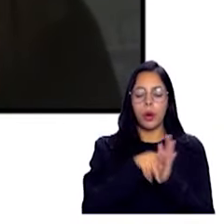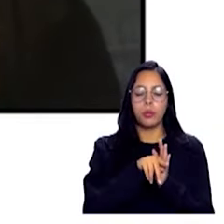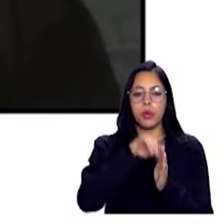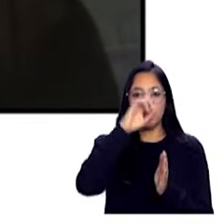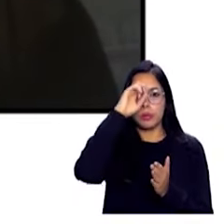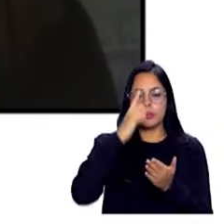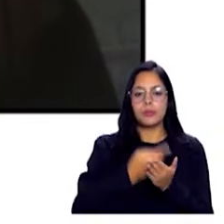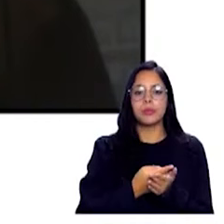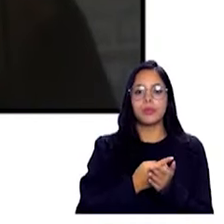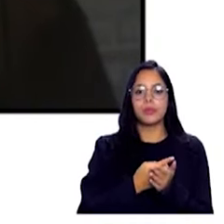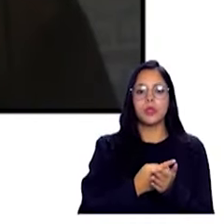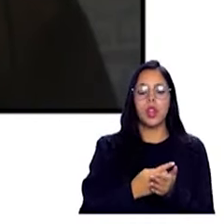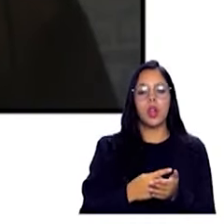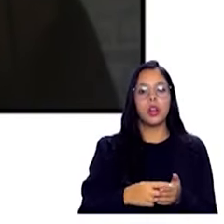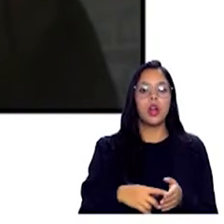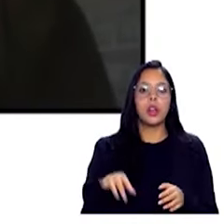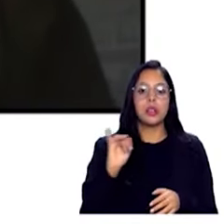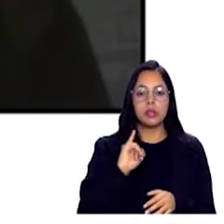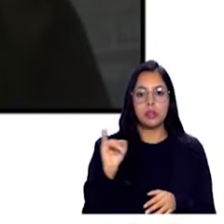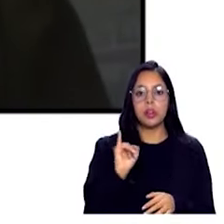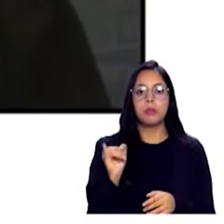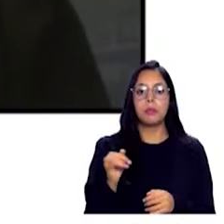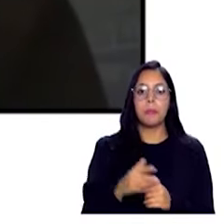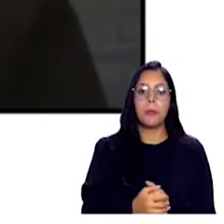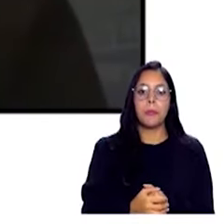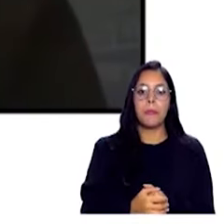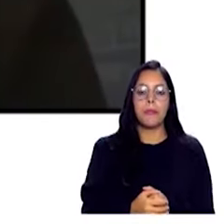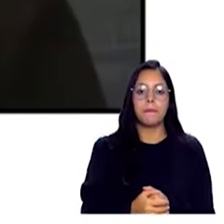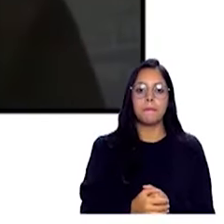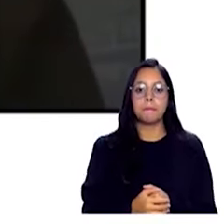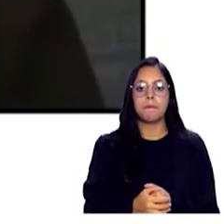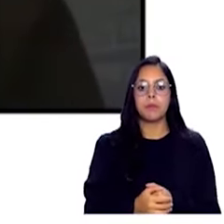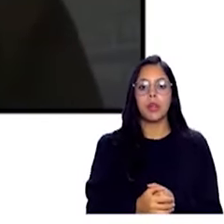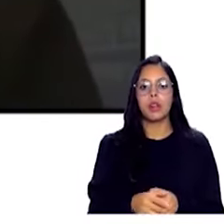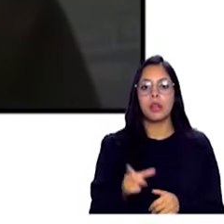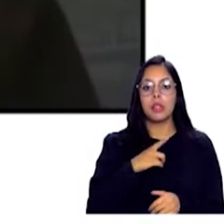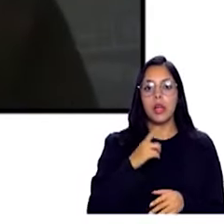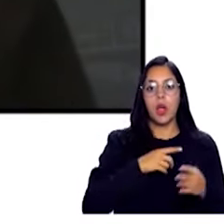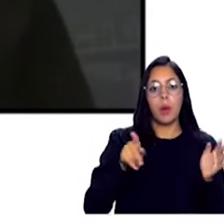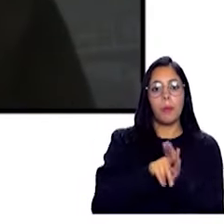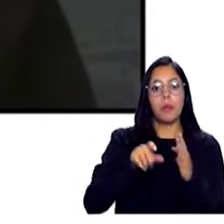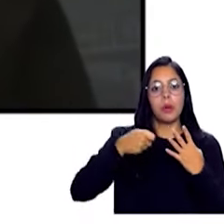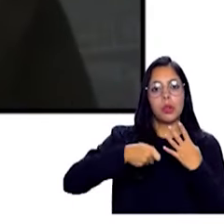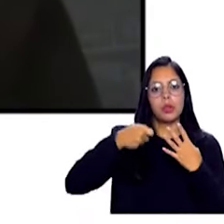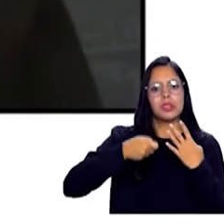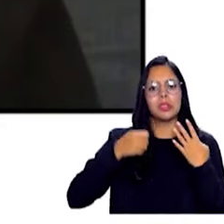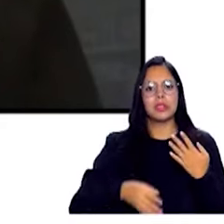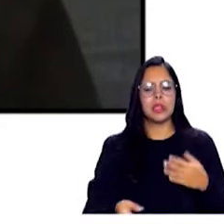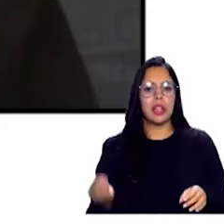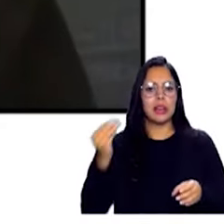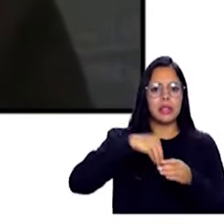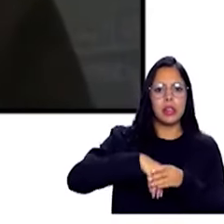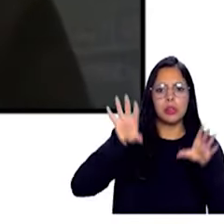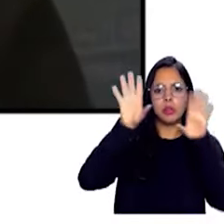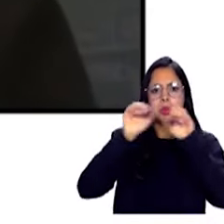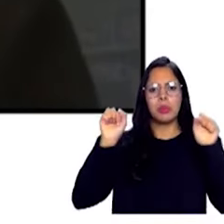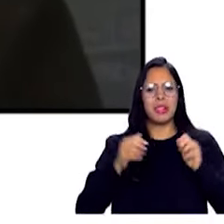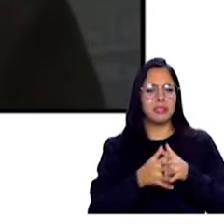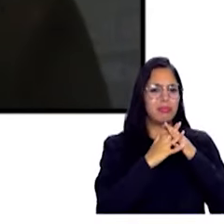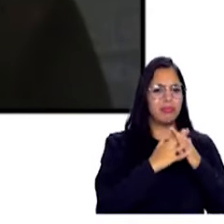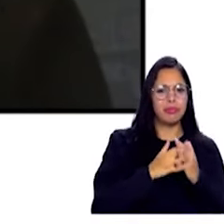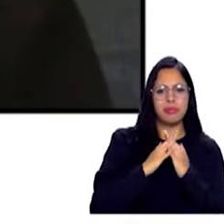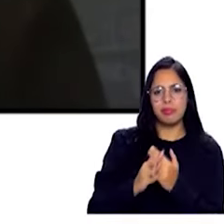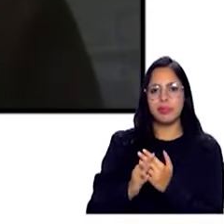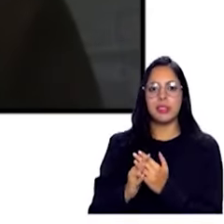que eh o que acaba tendo lugar é uma jurisprudência conflitante dentro do próprio tribunal né um